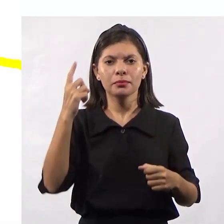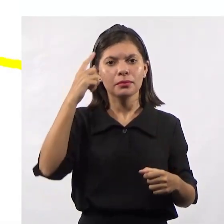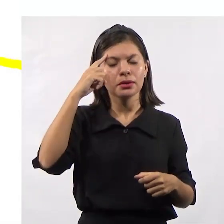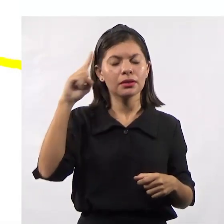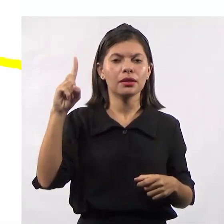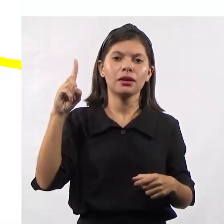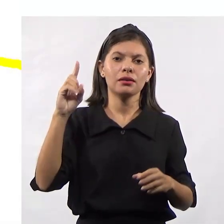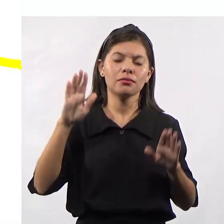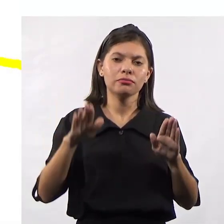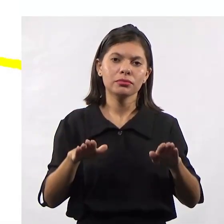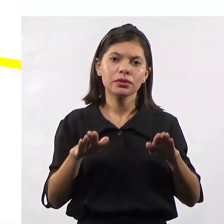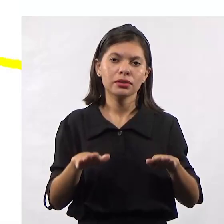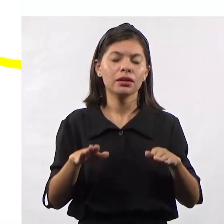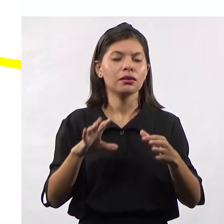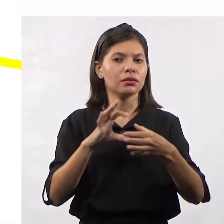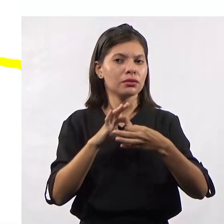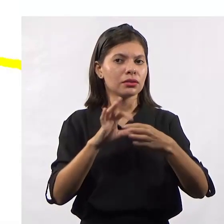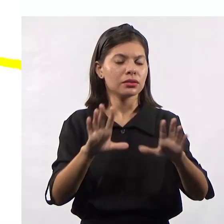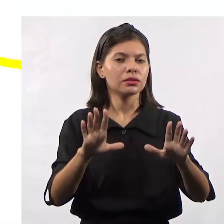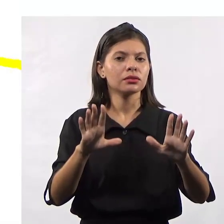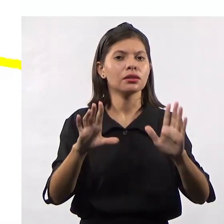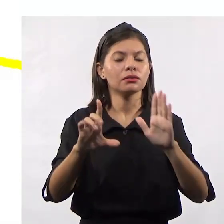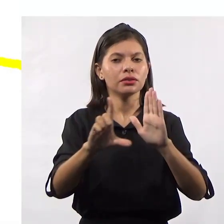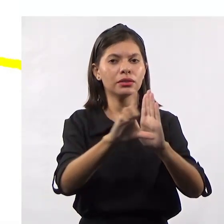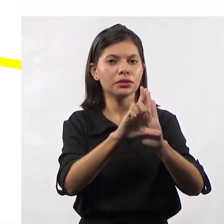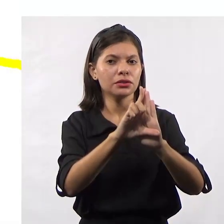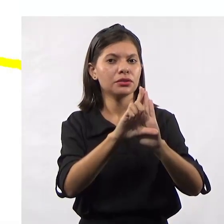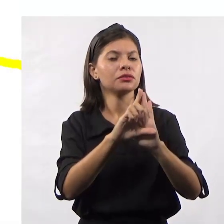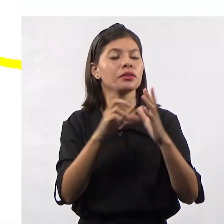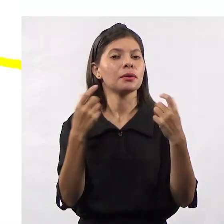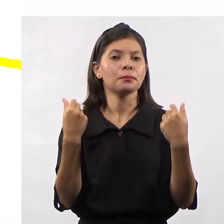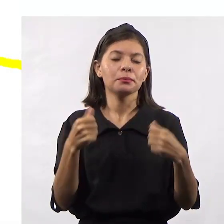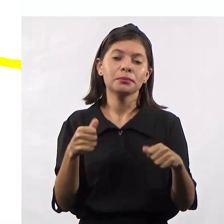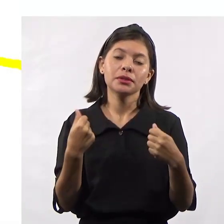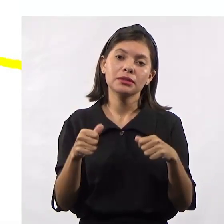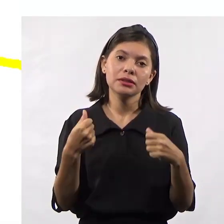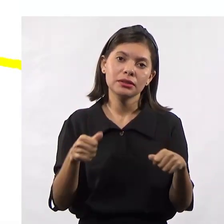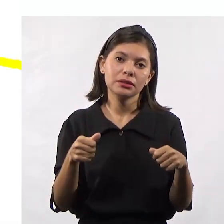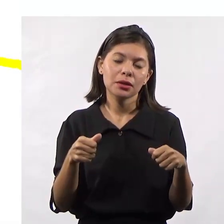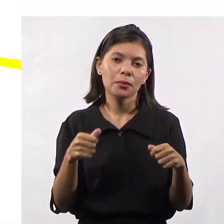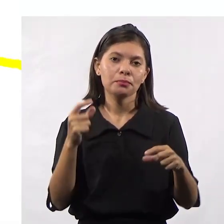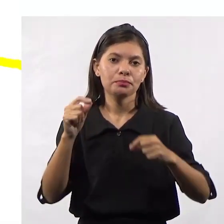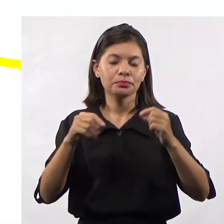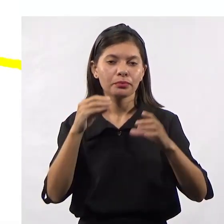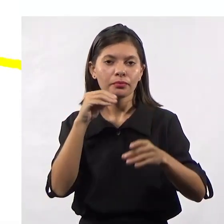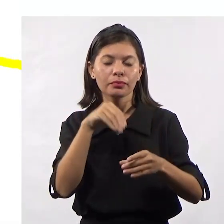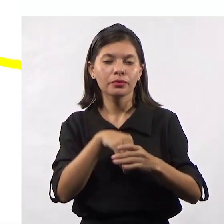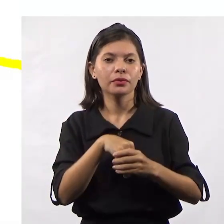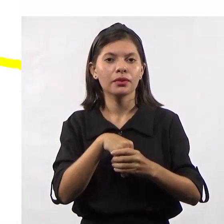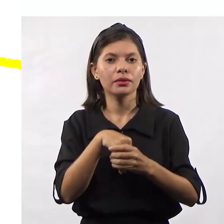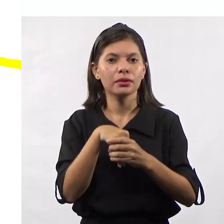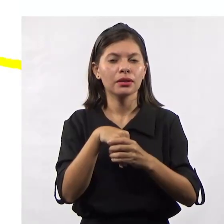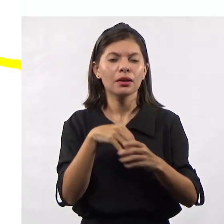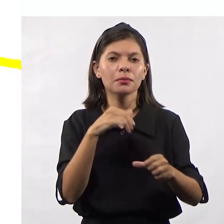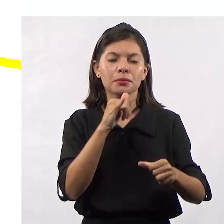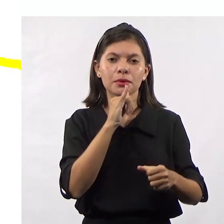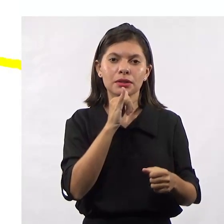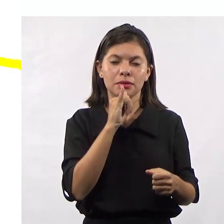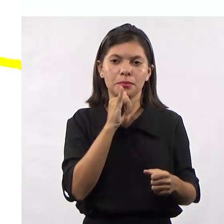gente? Mantém. Autorização legislativa também pode ser necessária nessa fase interna, por exemplo,